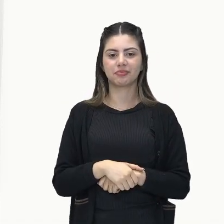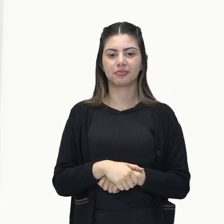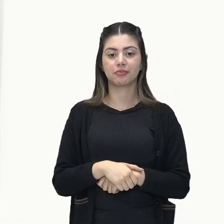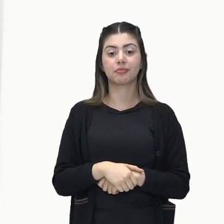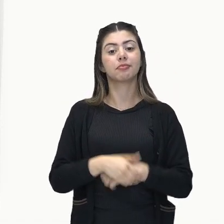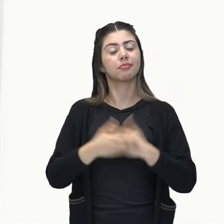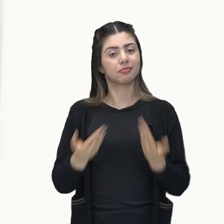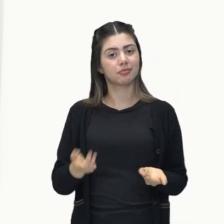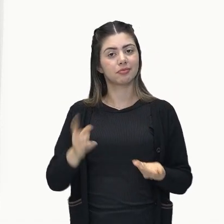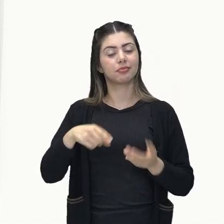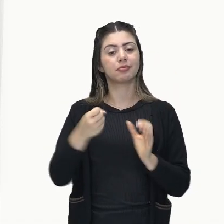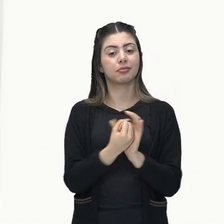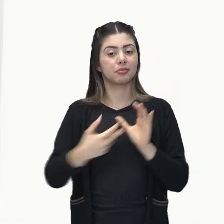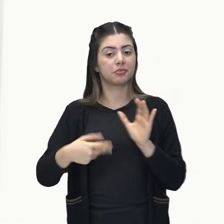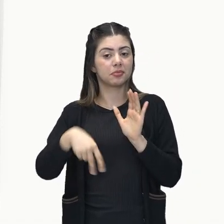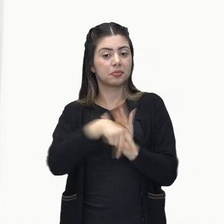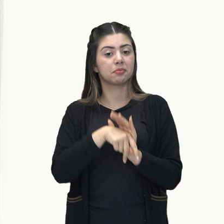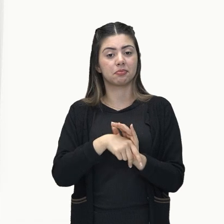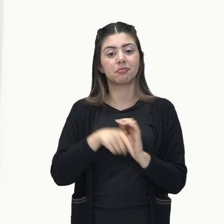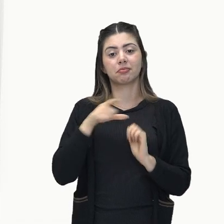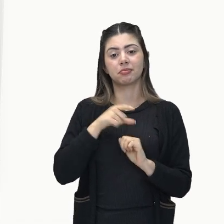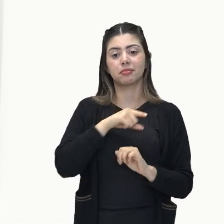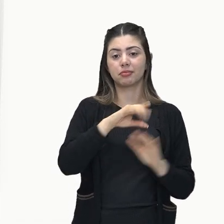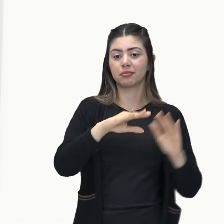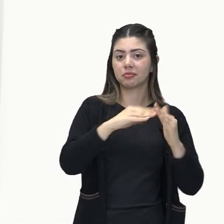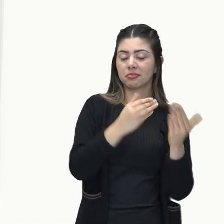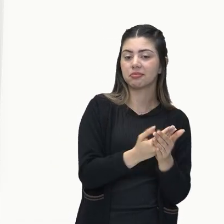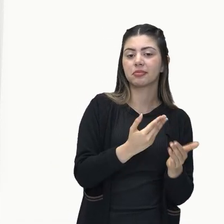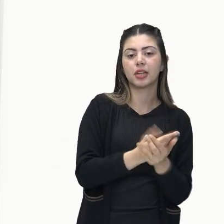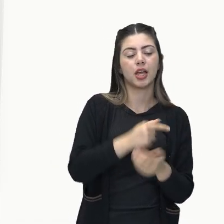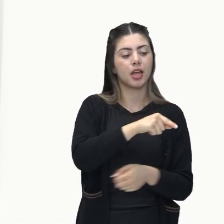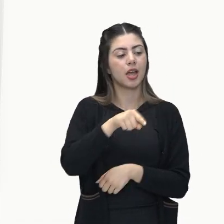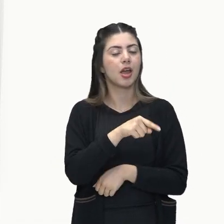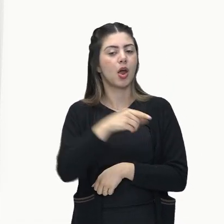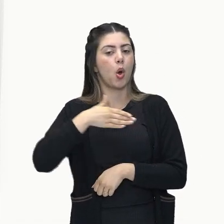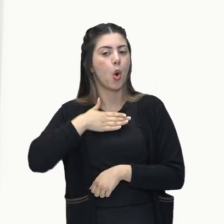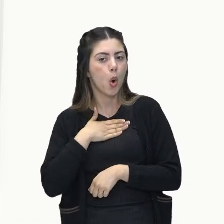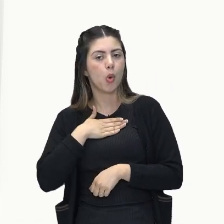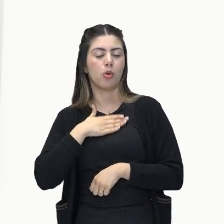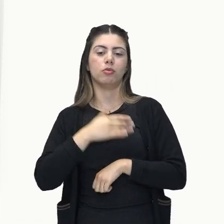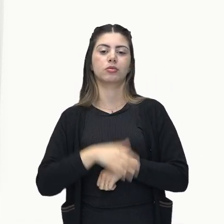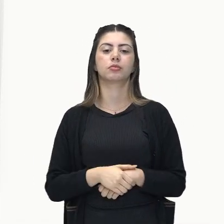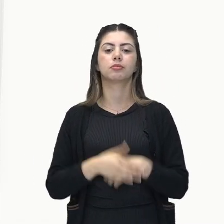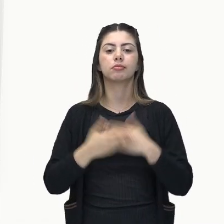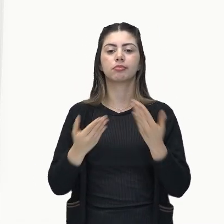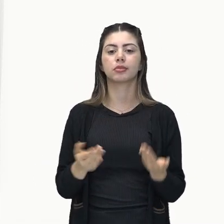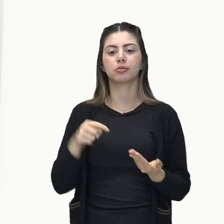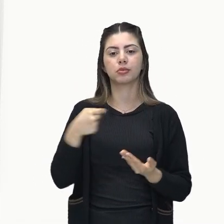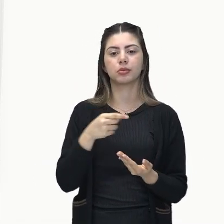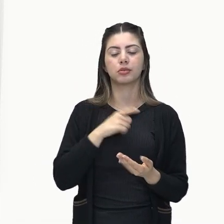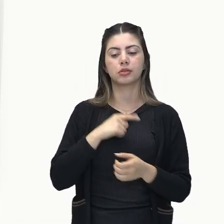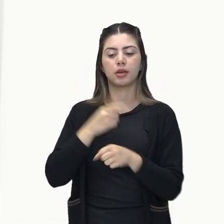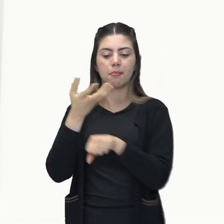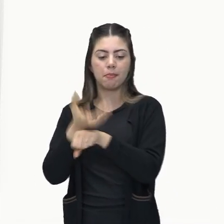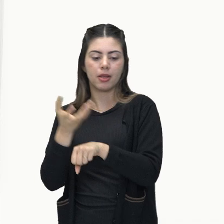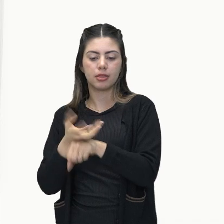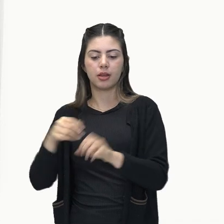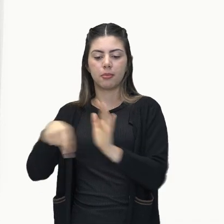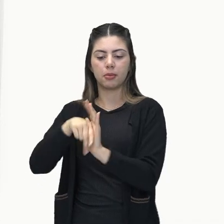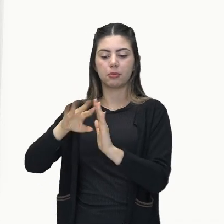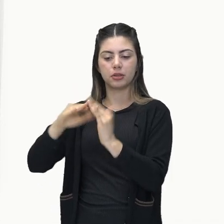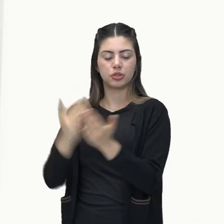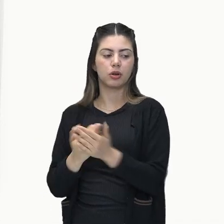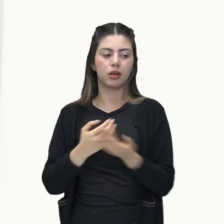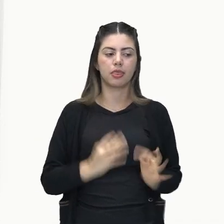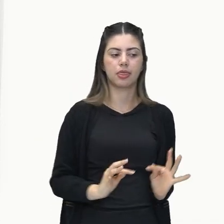Esses são elementos que fazem parte da rotina deles e que eles gostam muito de consumir. Então, unimos o conteúdo escolar com a tecnologia, elemento que